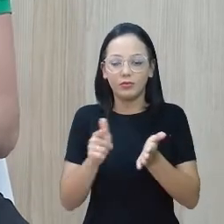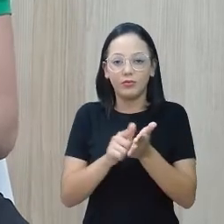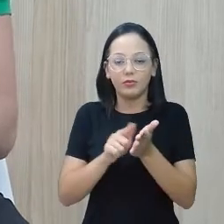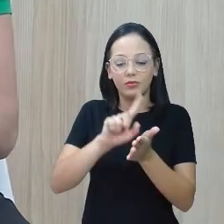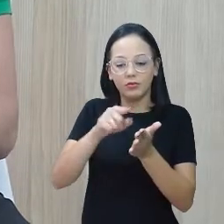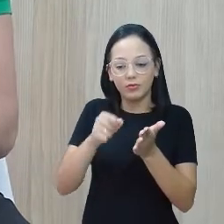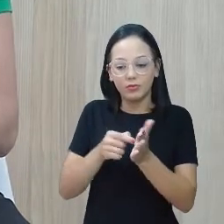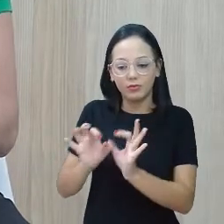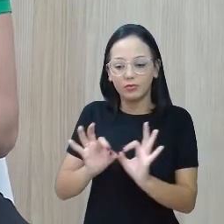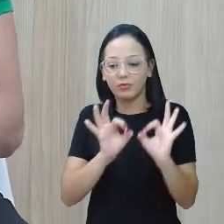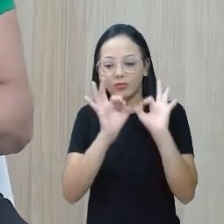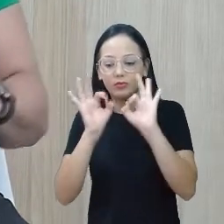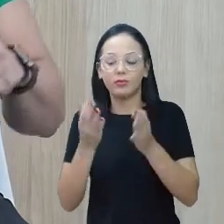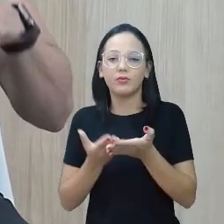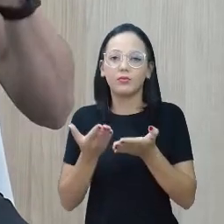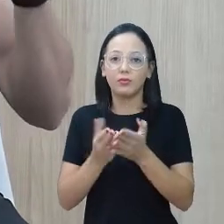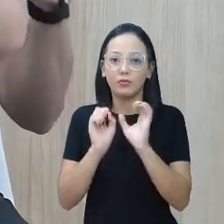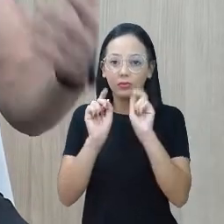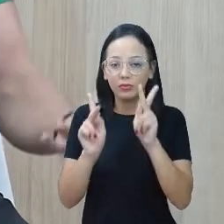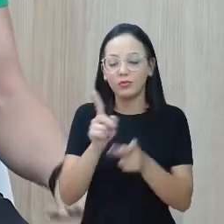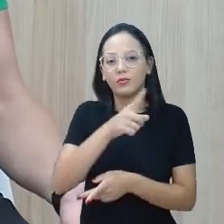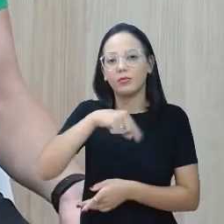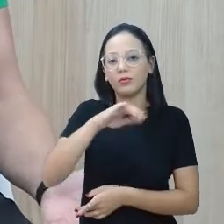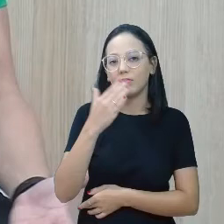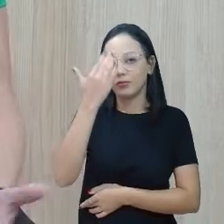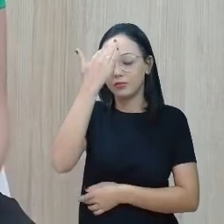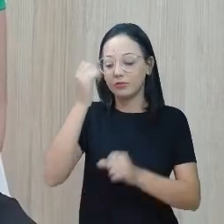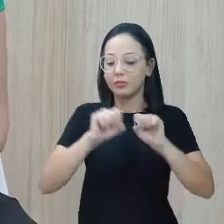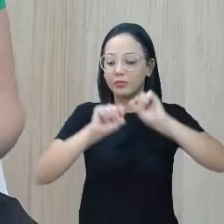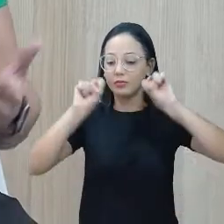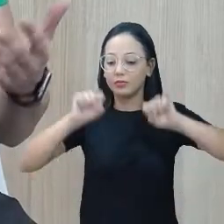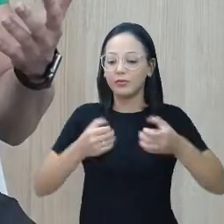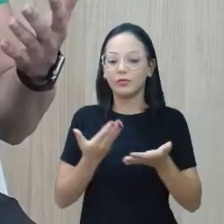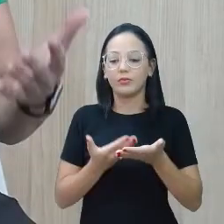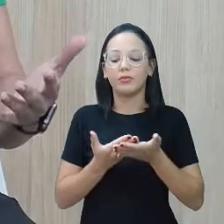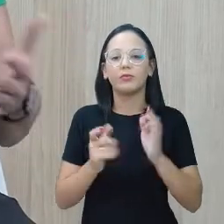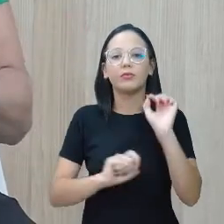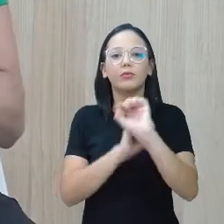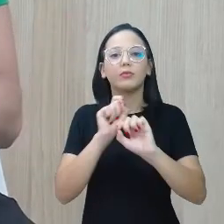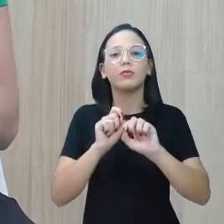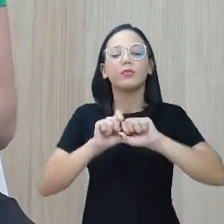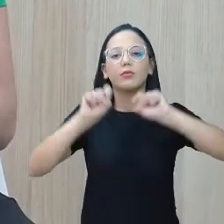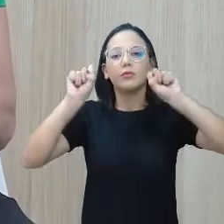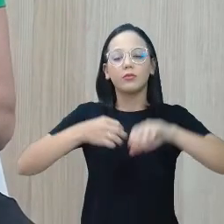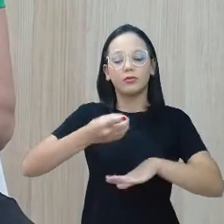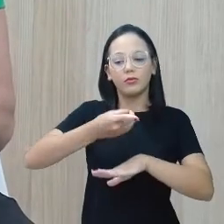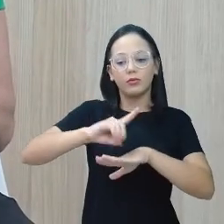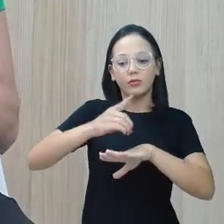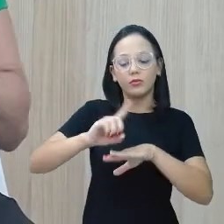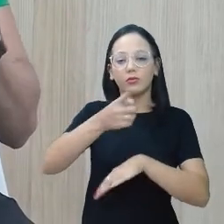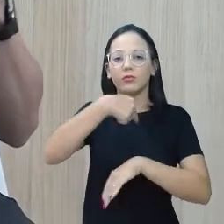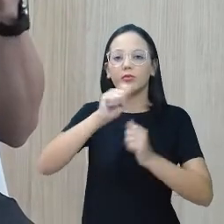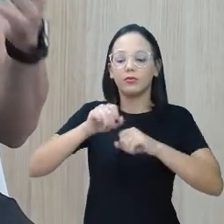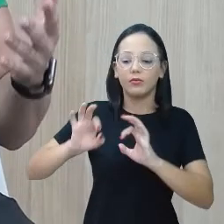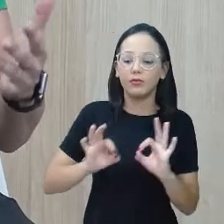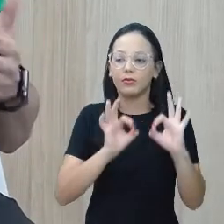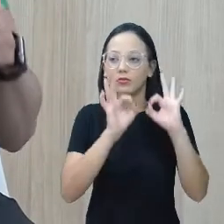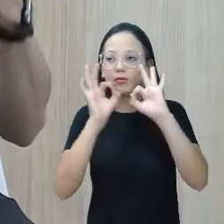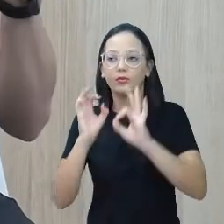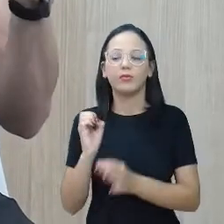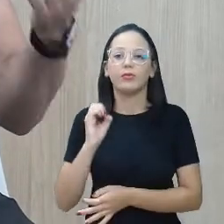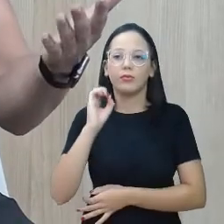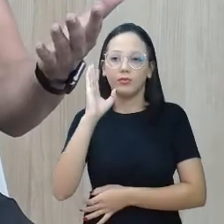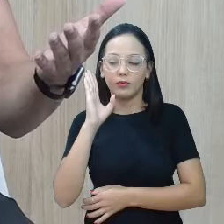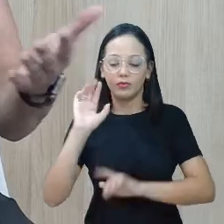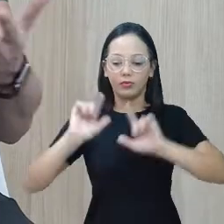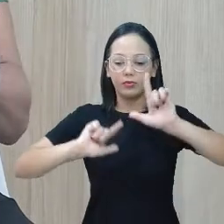para assistir a nossa aula, tá bom? Vocês sabem que o sistema da nossa aula é um sistema digital, onde você pode assistir pelo celular,